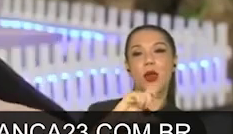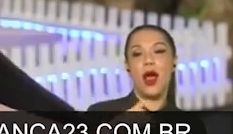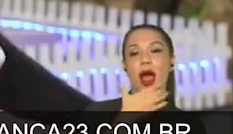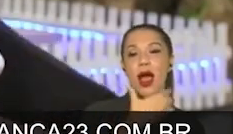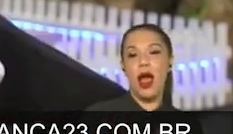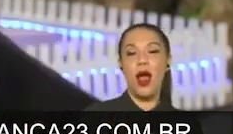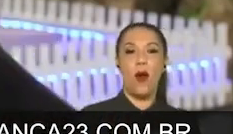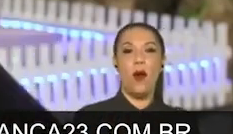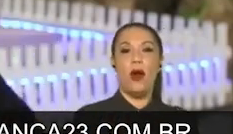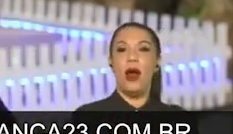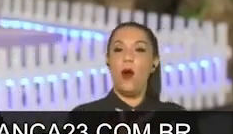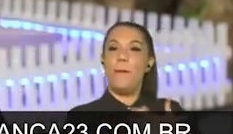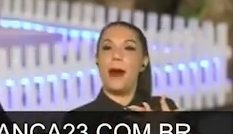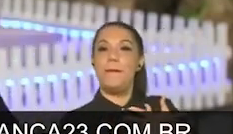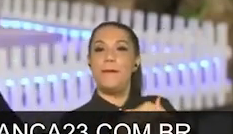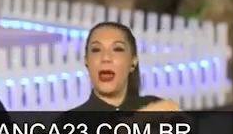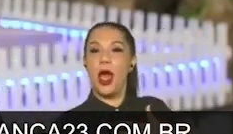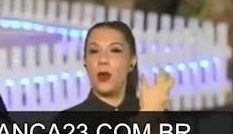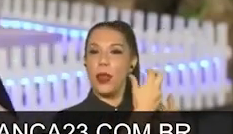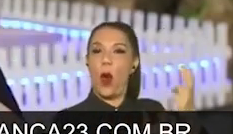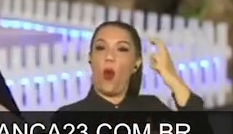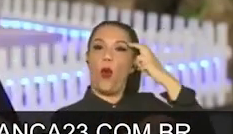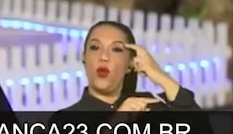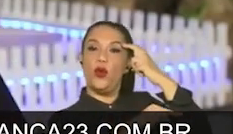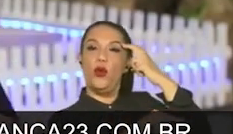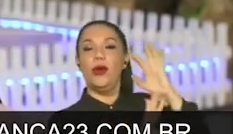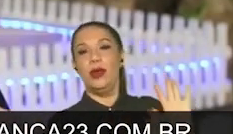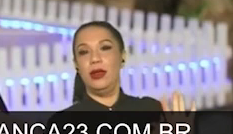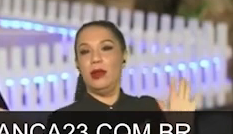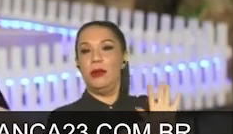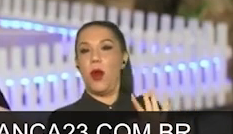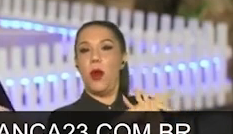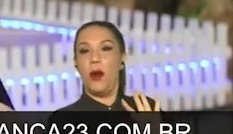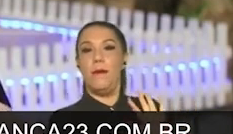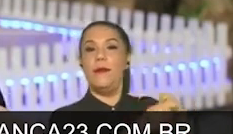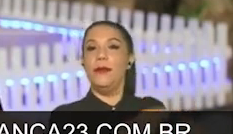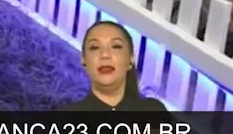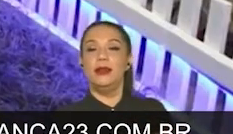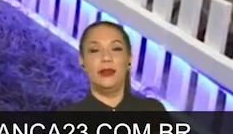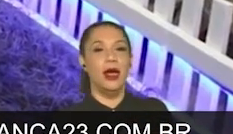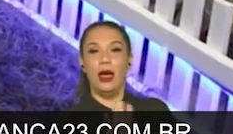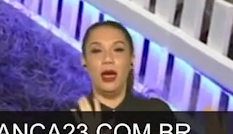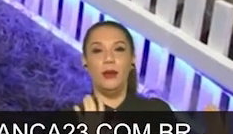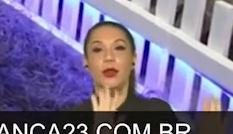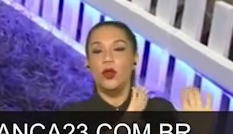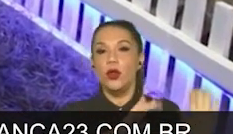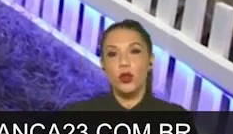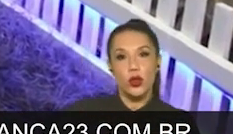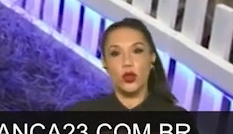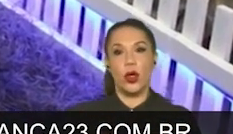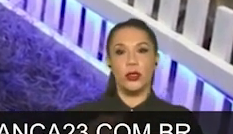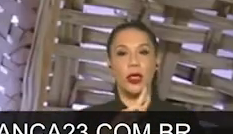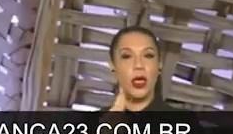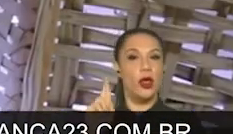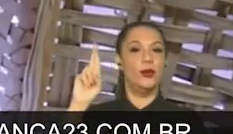lugar, o seu papel na, aí na cultura, e ele já tem, não precisamos, então nós temos que nos